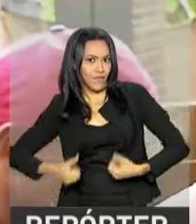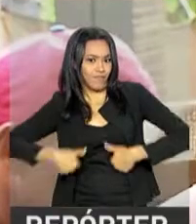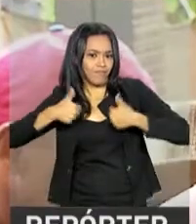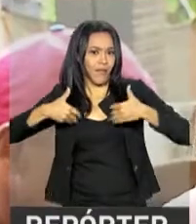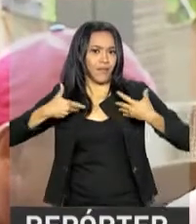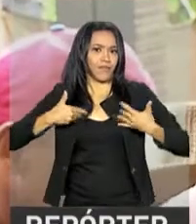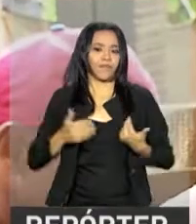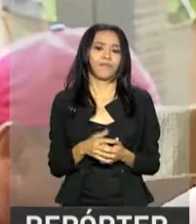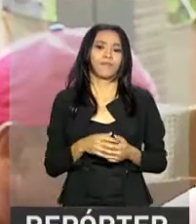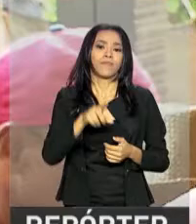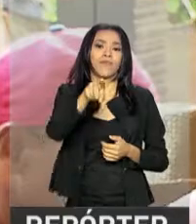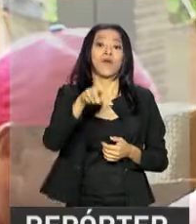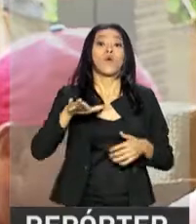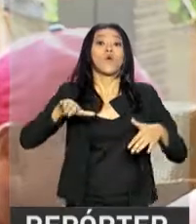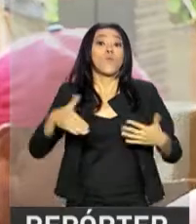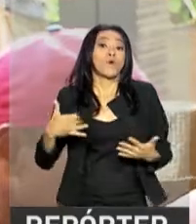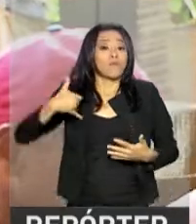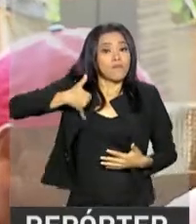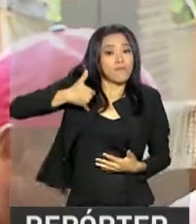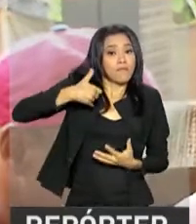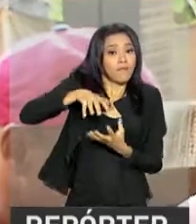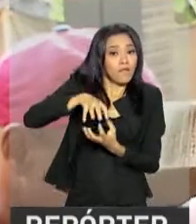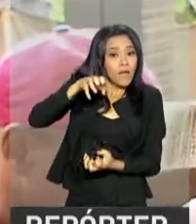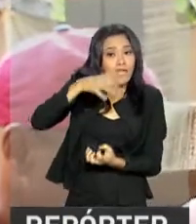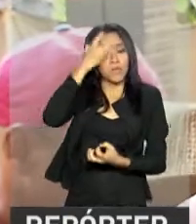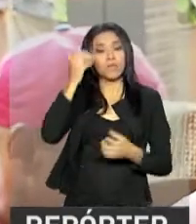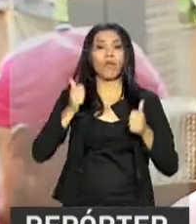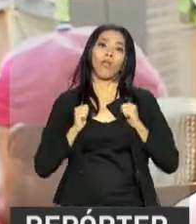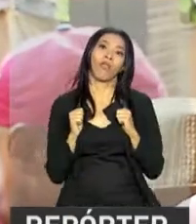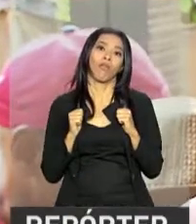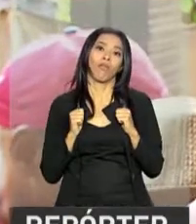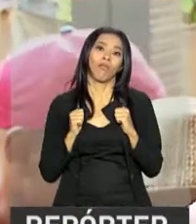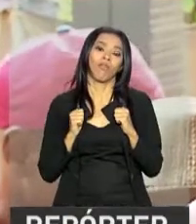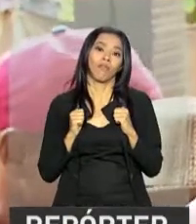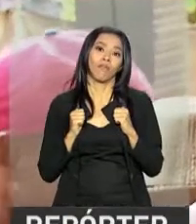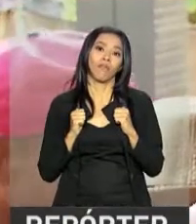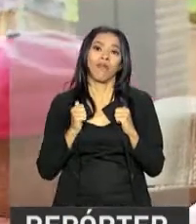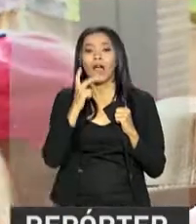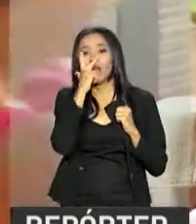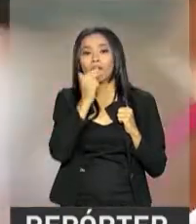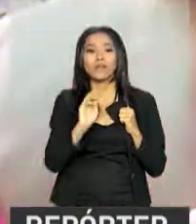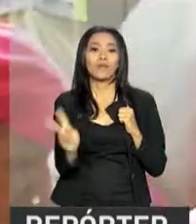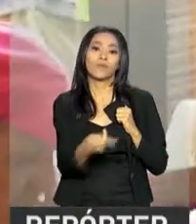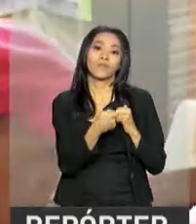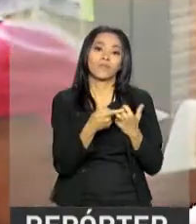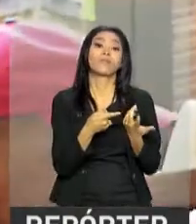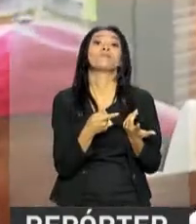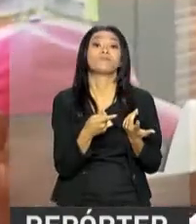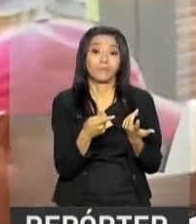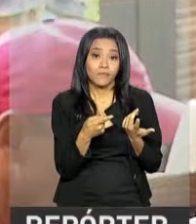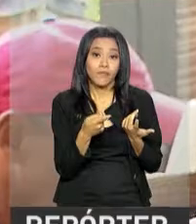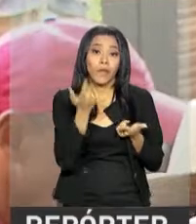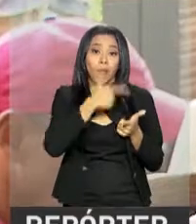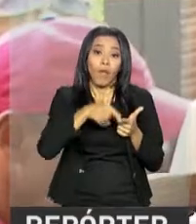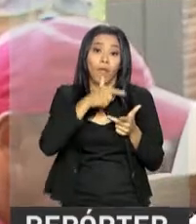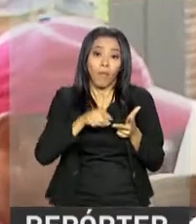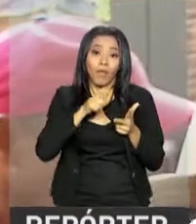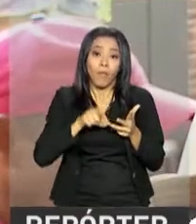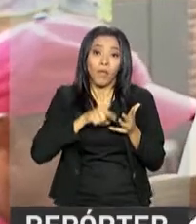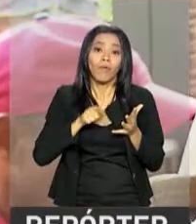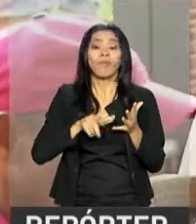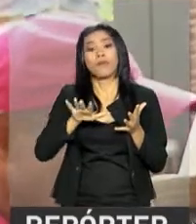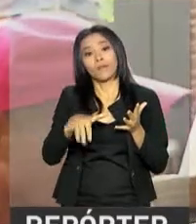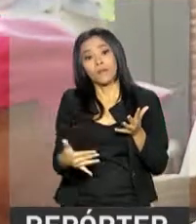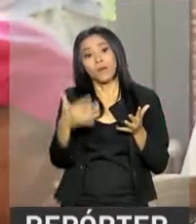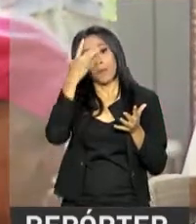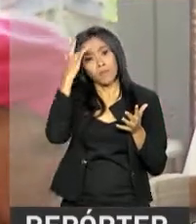chega na terceira idade, que a pessoa se acomoda, aí vai aparecendo. E mais coisas. Então a